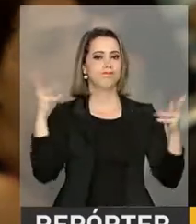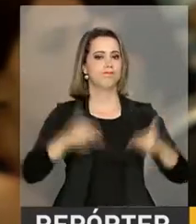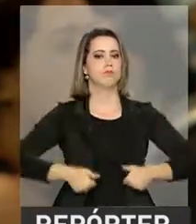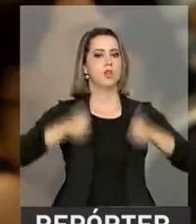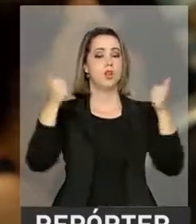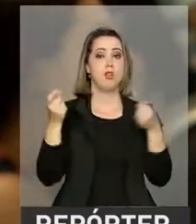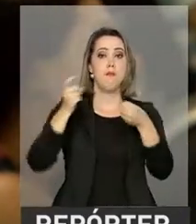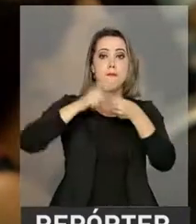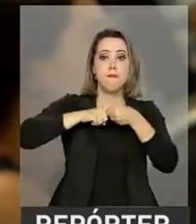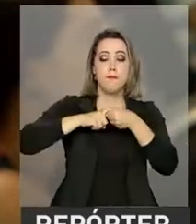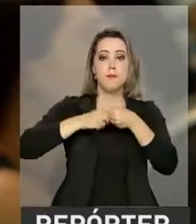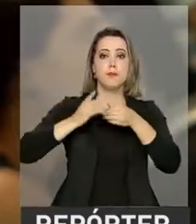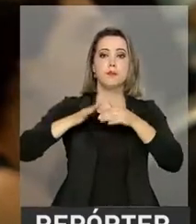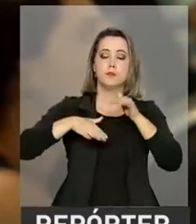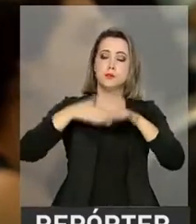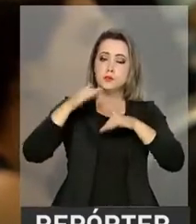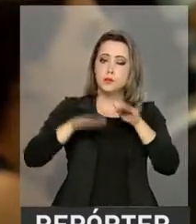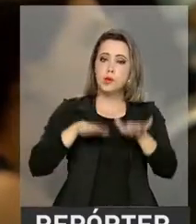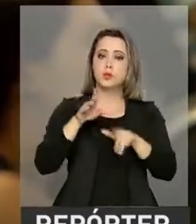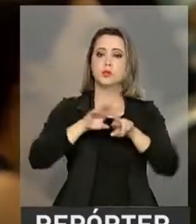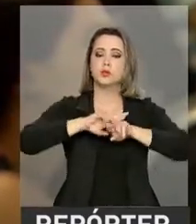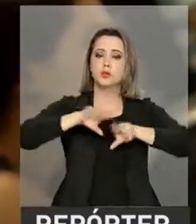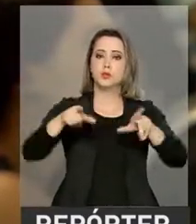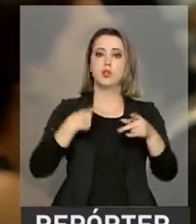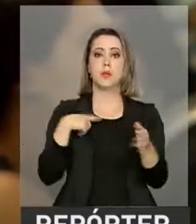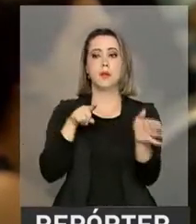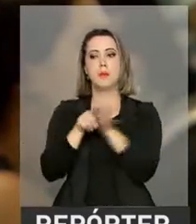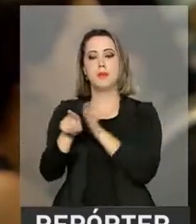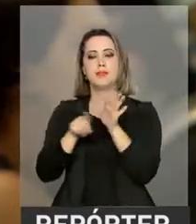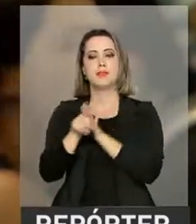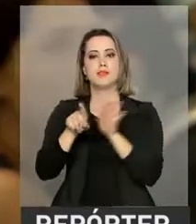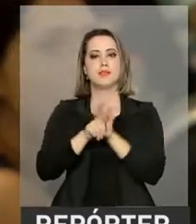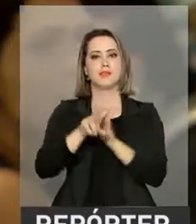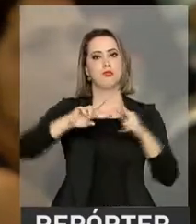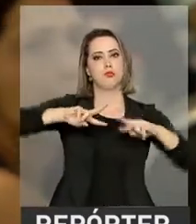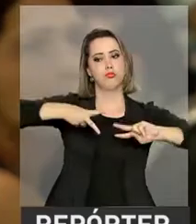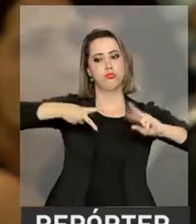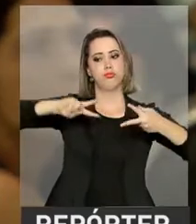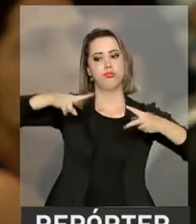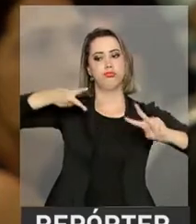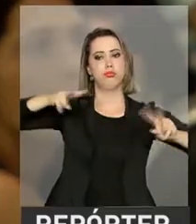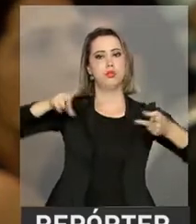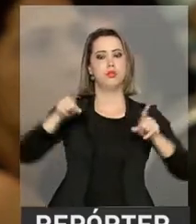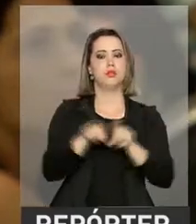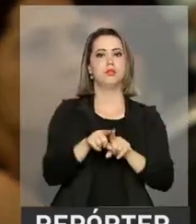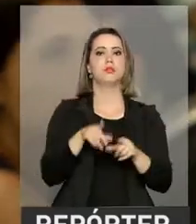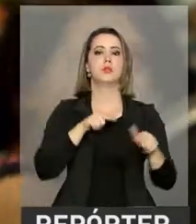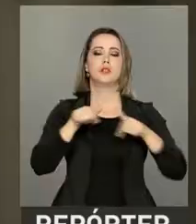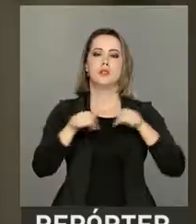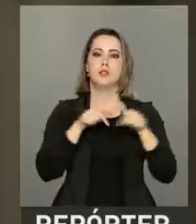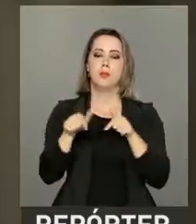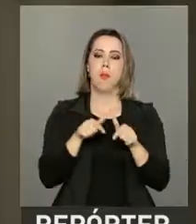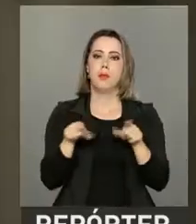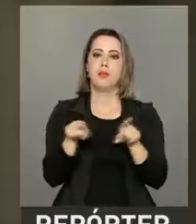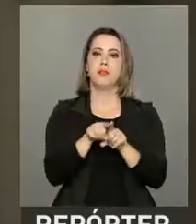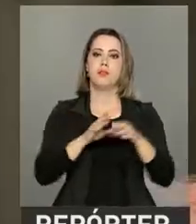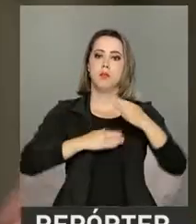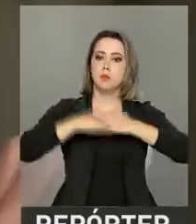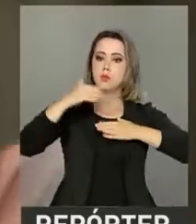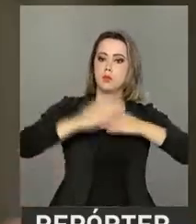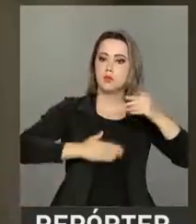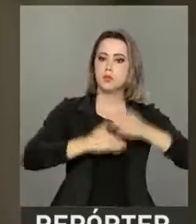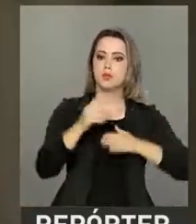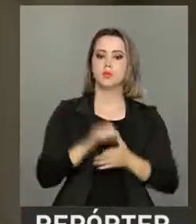reabilitação também realiza pesquisas em neurologia e ortopedia e trabalha na formação de profissionais isso tem gerado